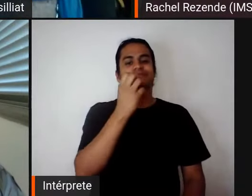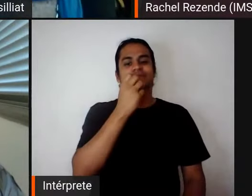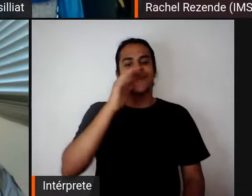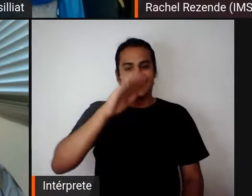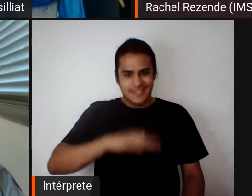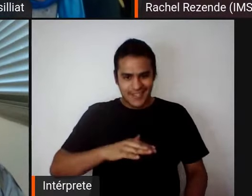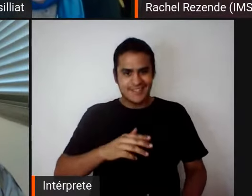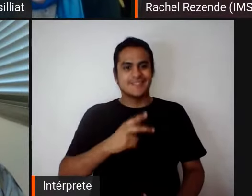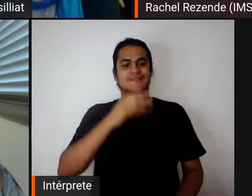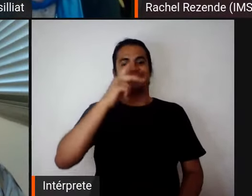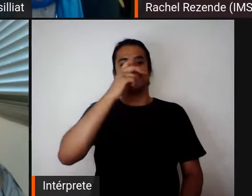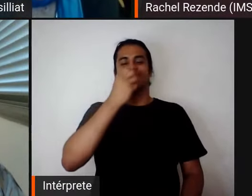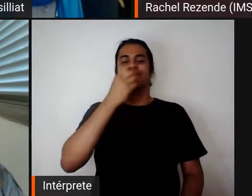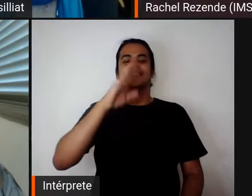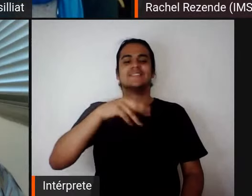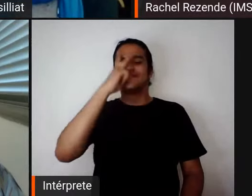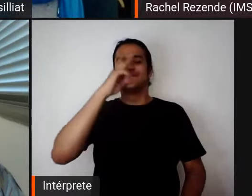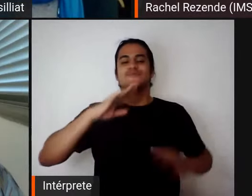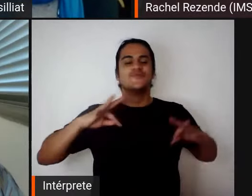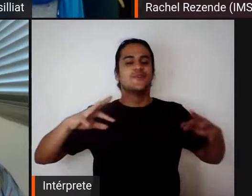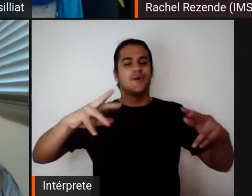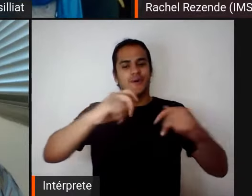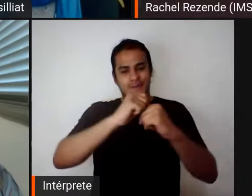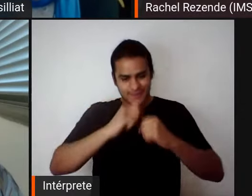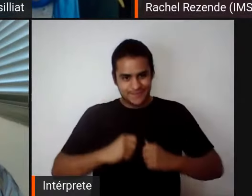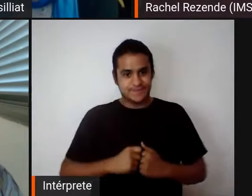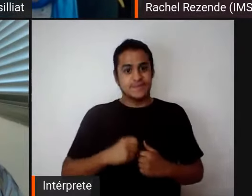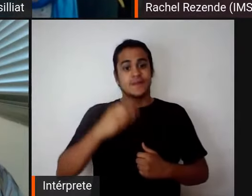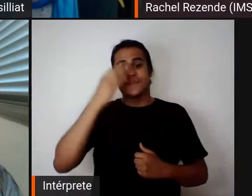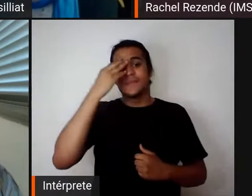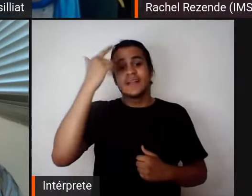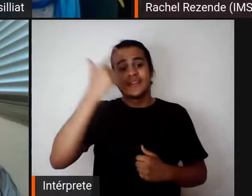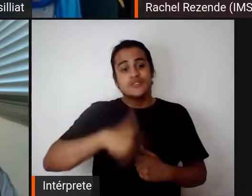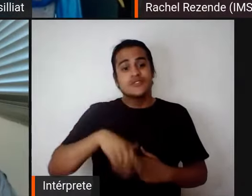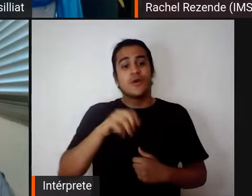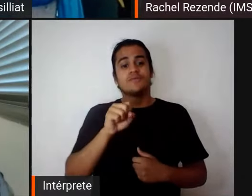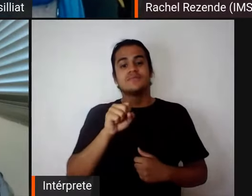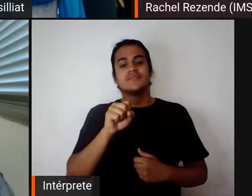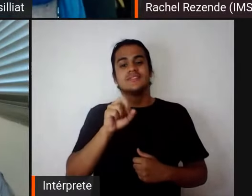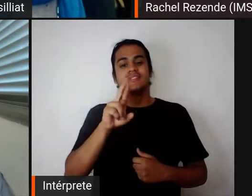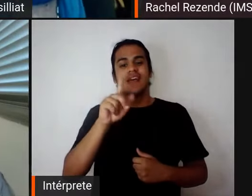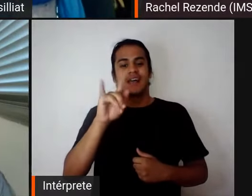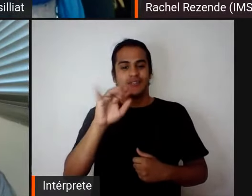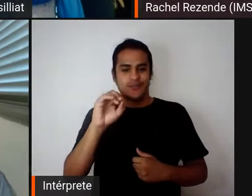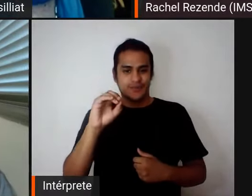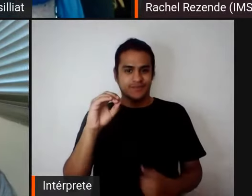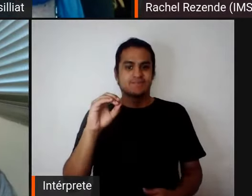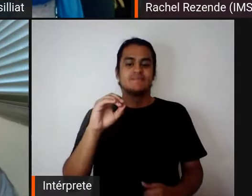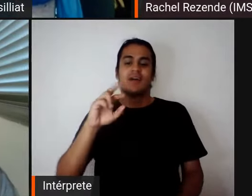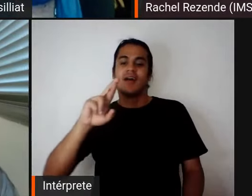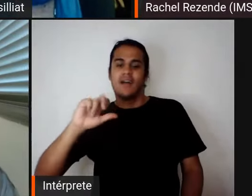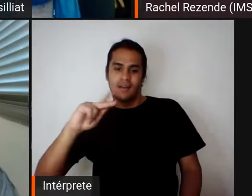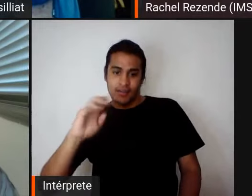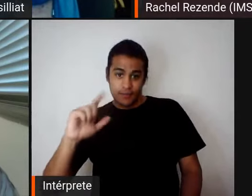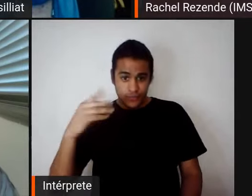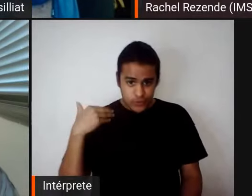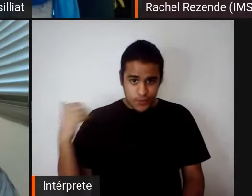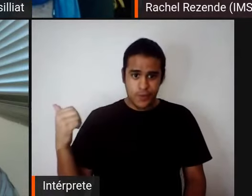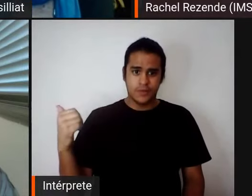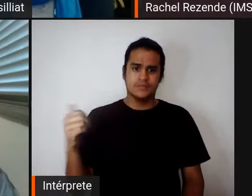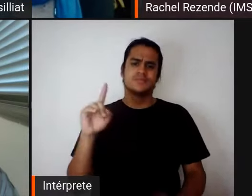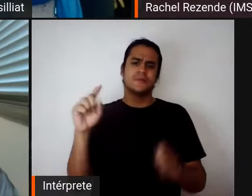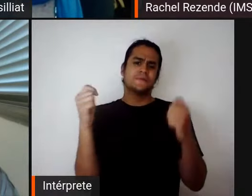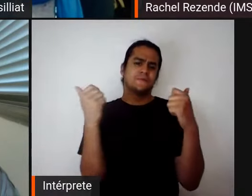boa tarde para todo mundo. Obrigado de novo, Raquel e Sérgio, pelo convite para estar aqui junto com vocês. Vocês estão há tanto tempo trabalhando com a